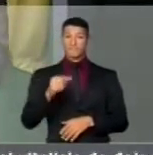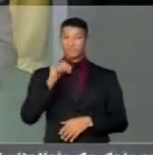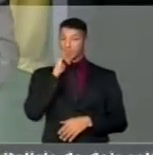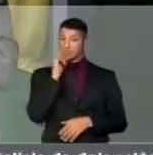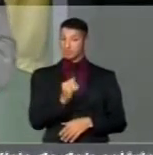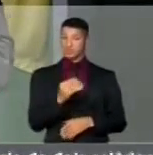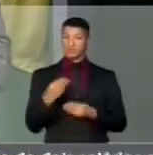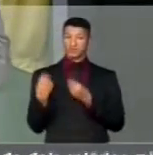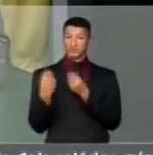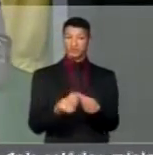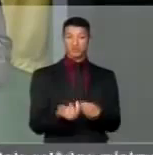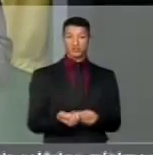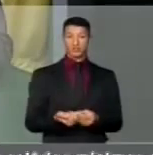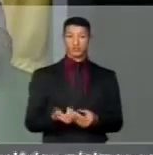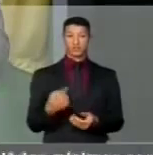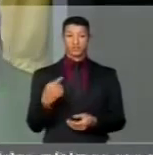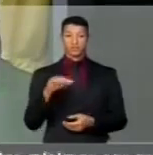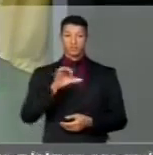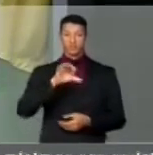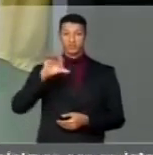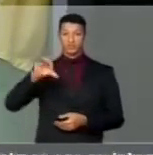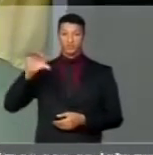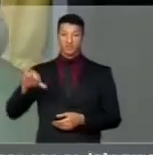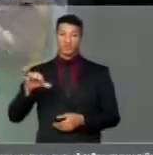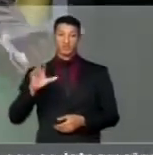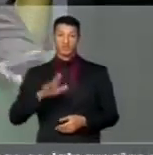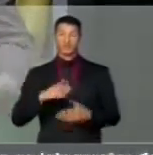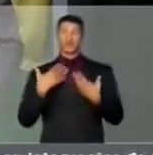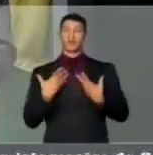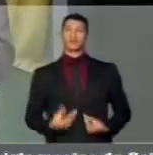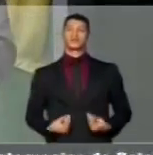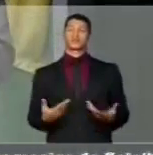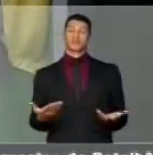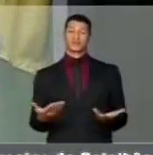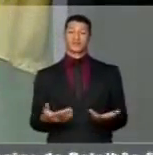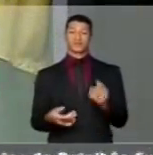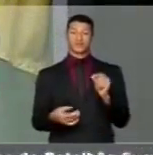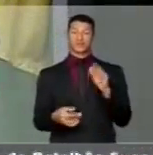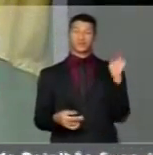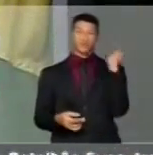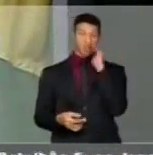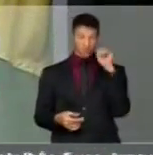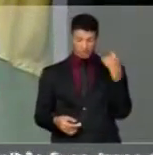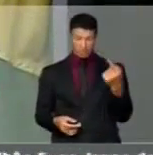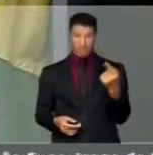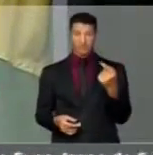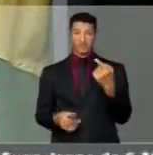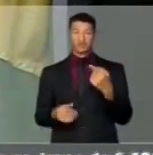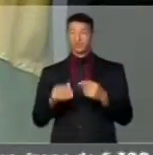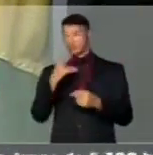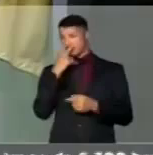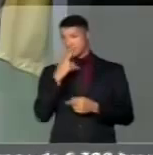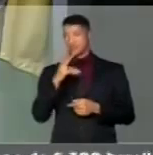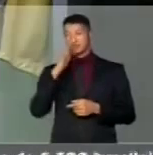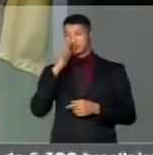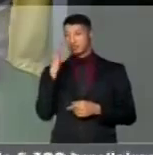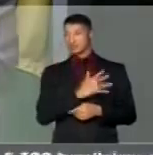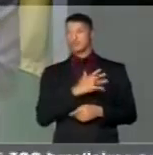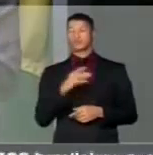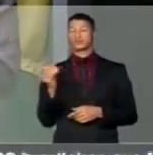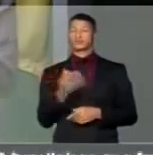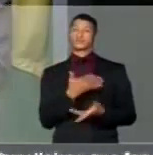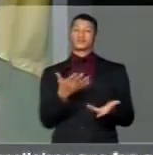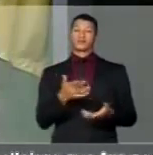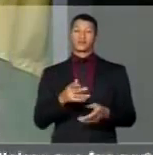são oferecidas, 999 são aceitas e que logo depois são consideradas denúncias